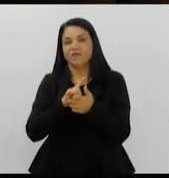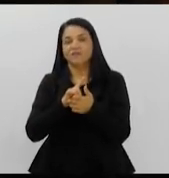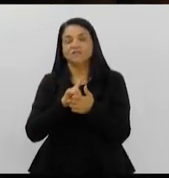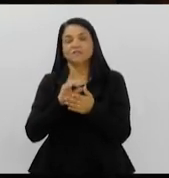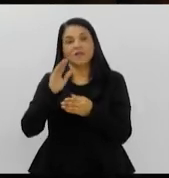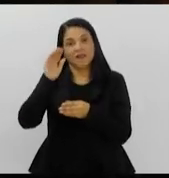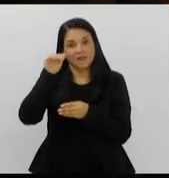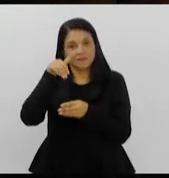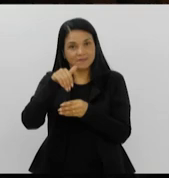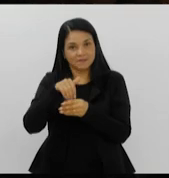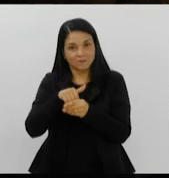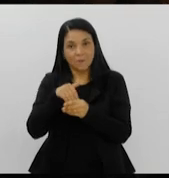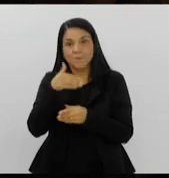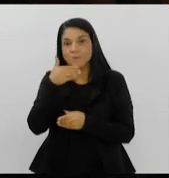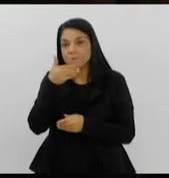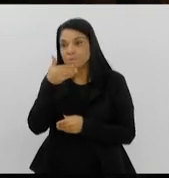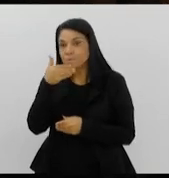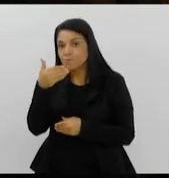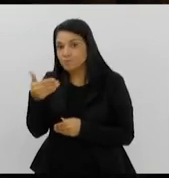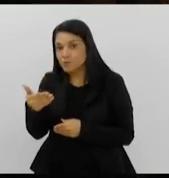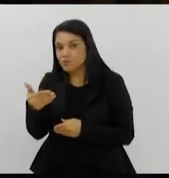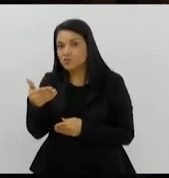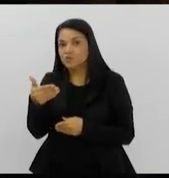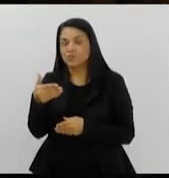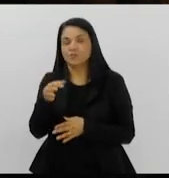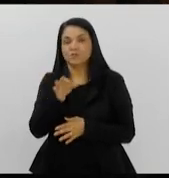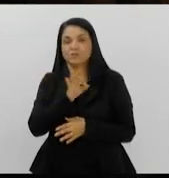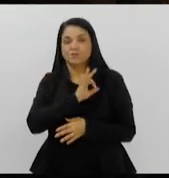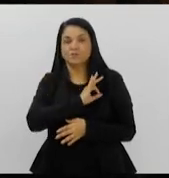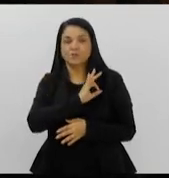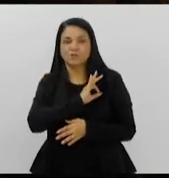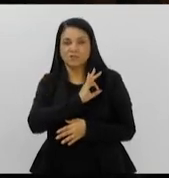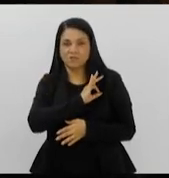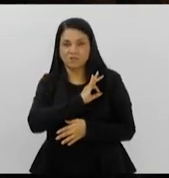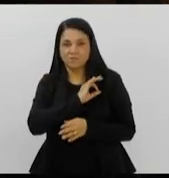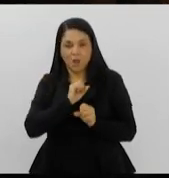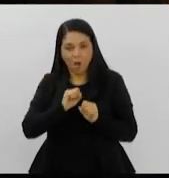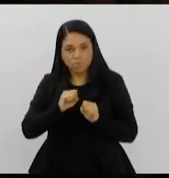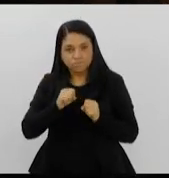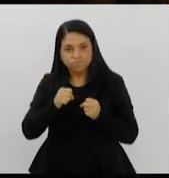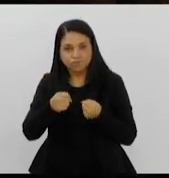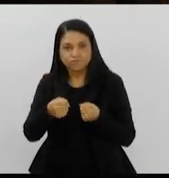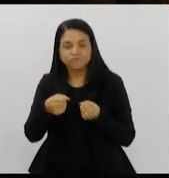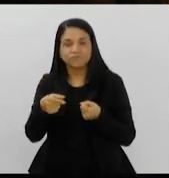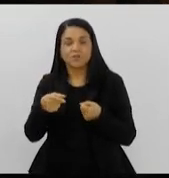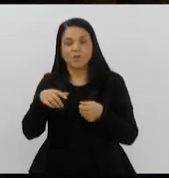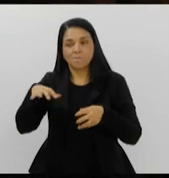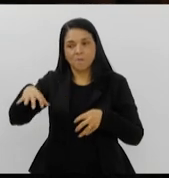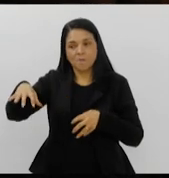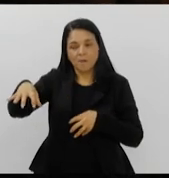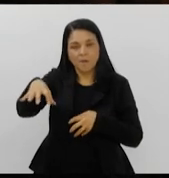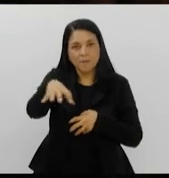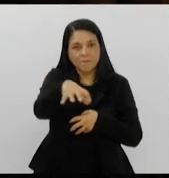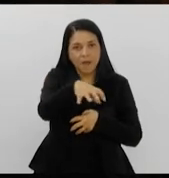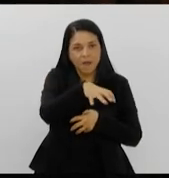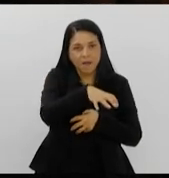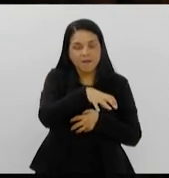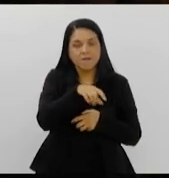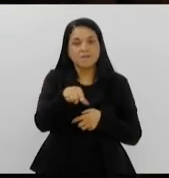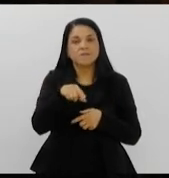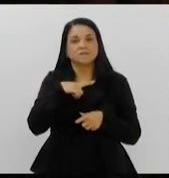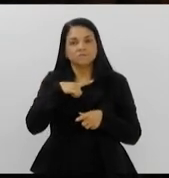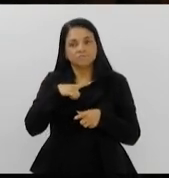eleição, solicitando um reforço da Polícia Militar em alguns pontos onde teria